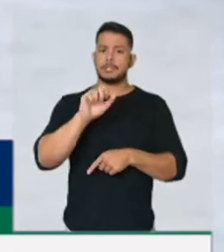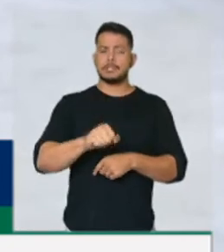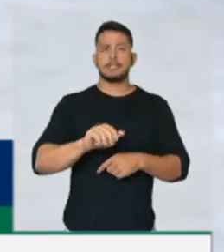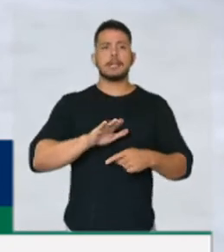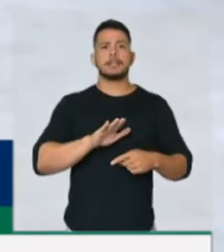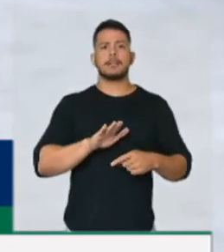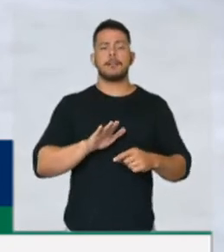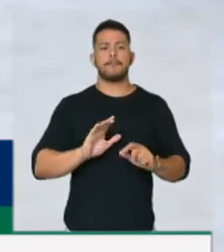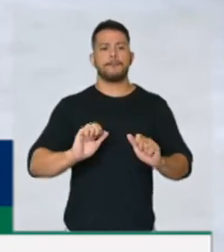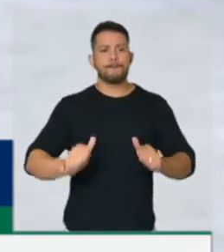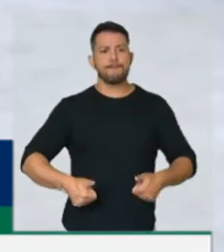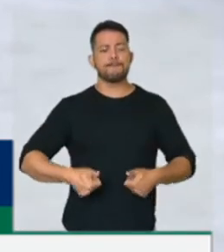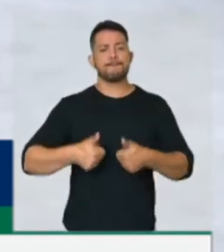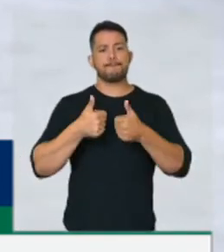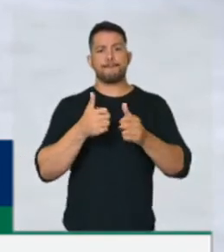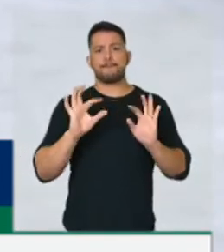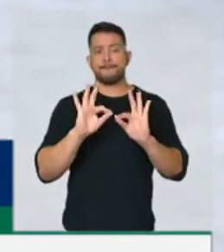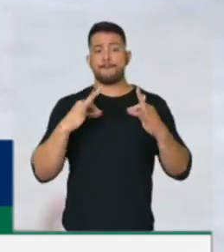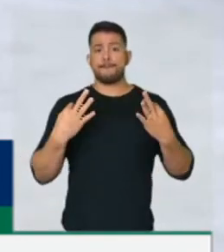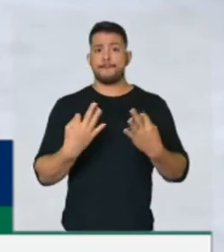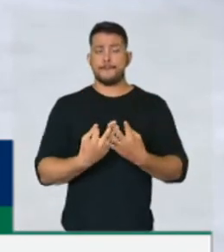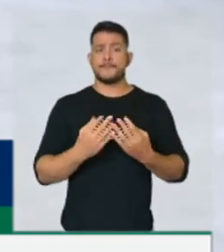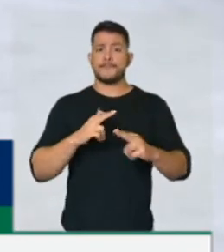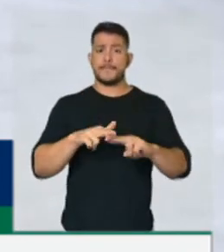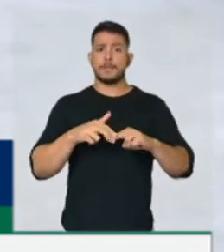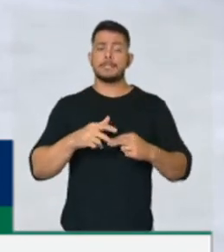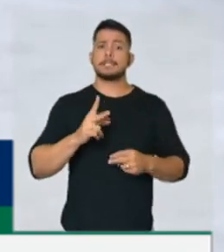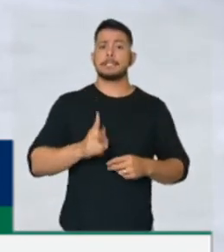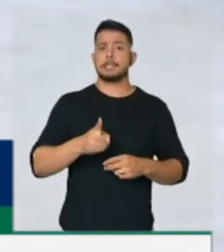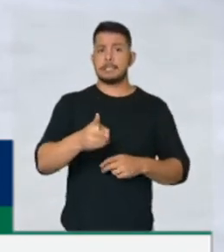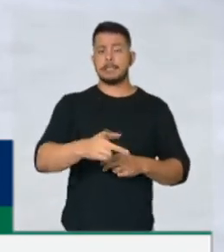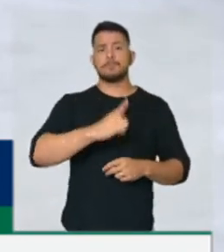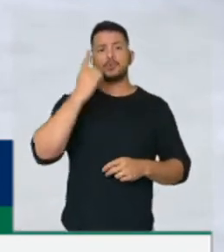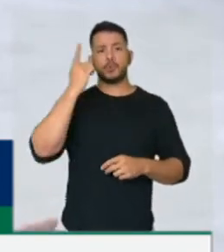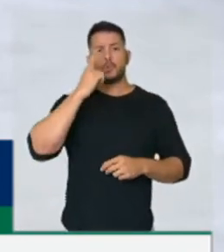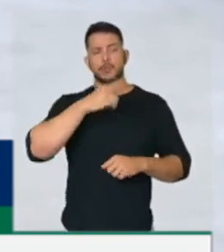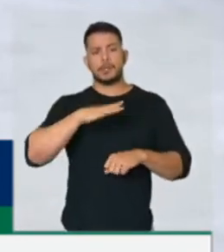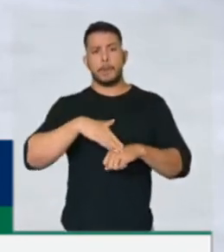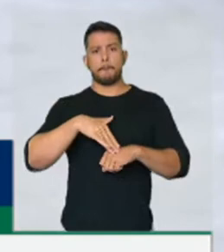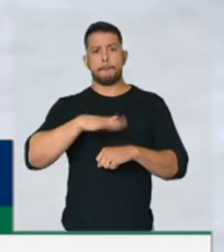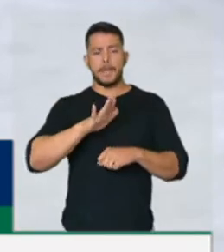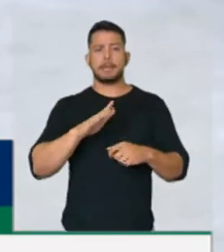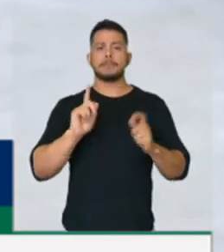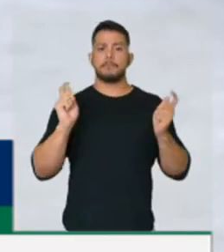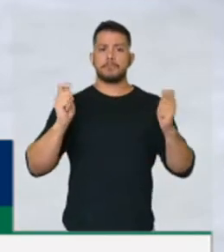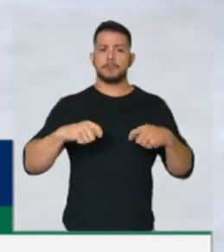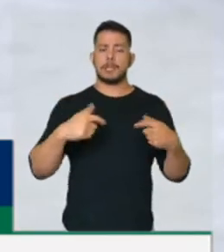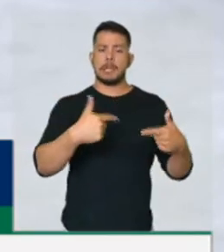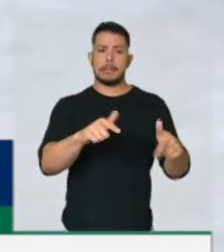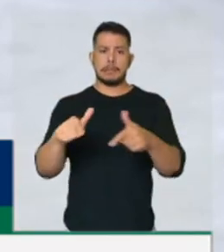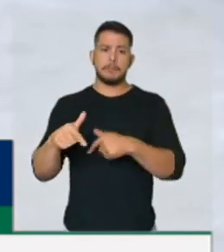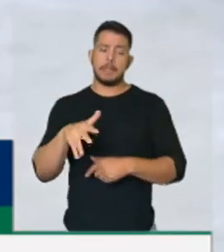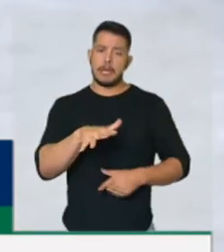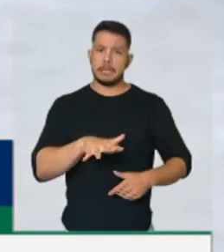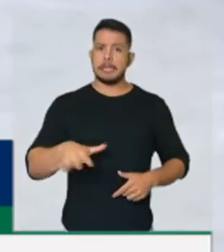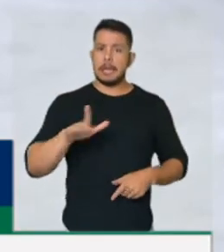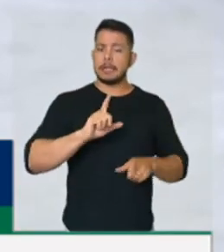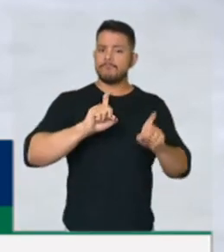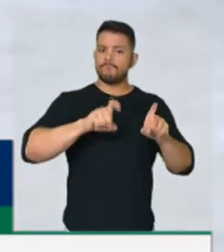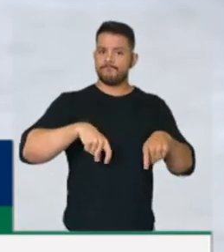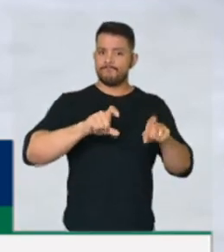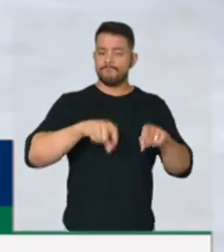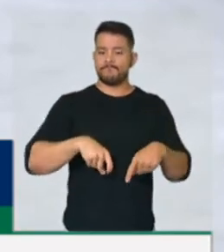dos nossos jovens, para cada vez mais trabalharem nessa área. Então fica o meu apelo e peço que esse